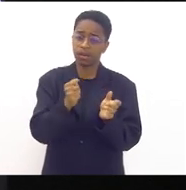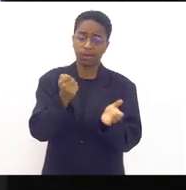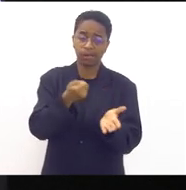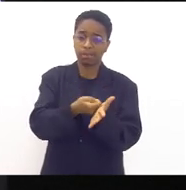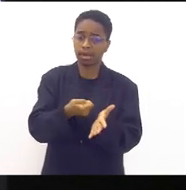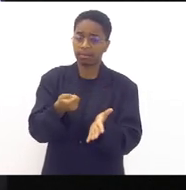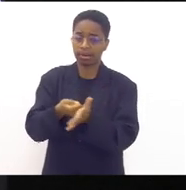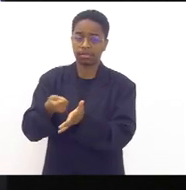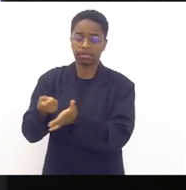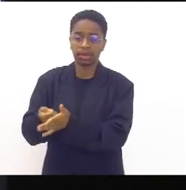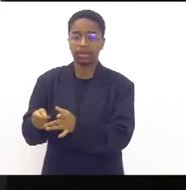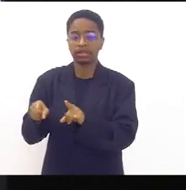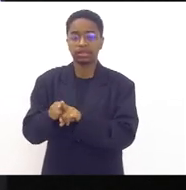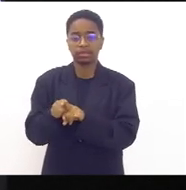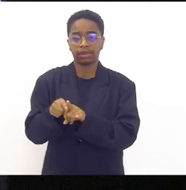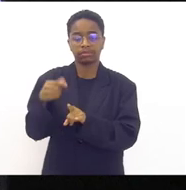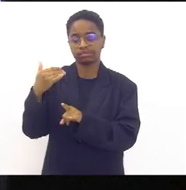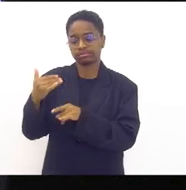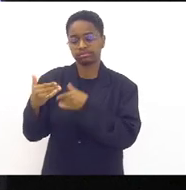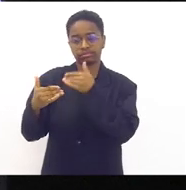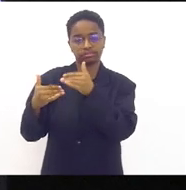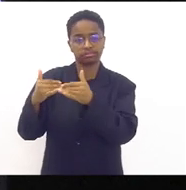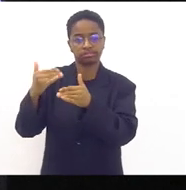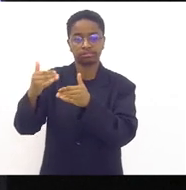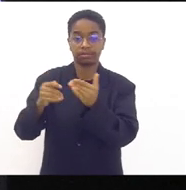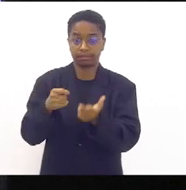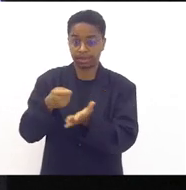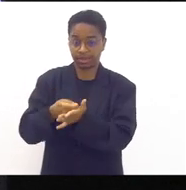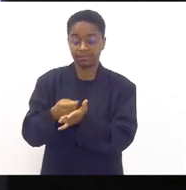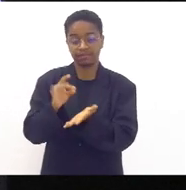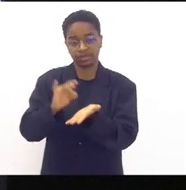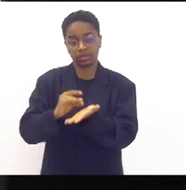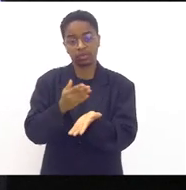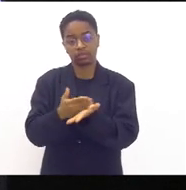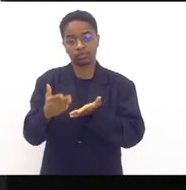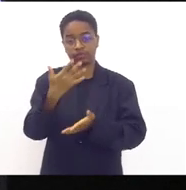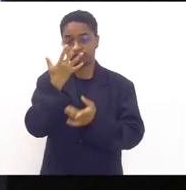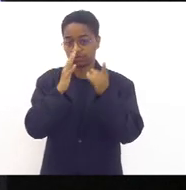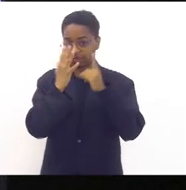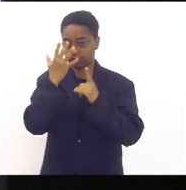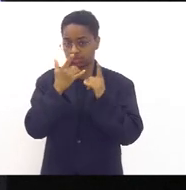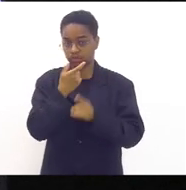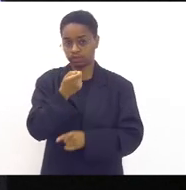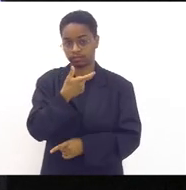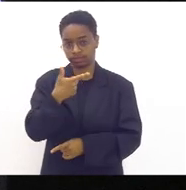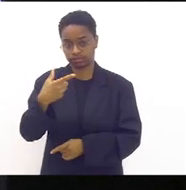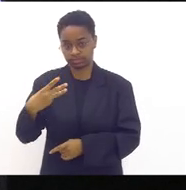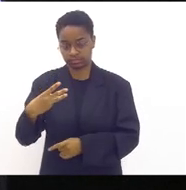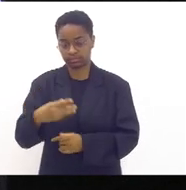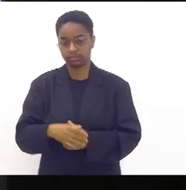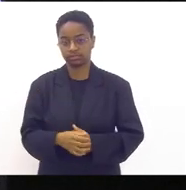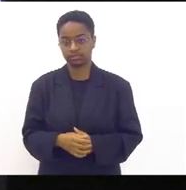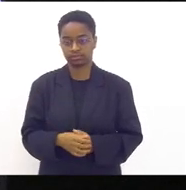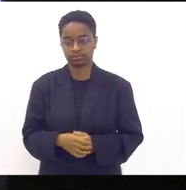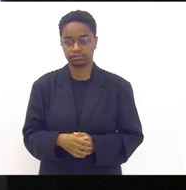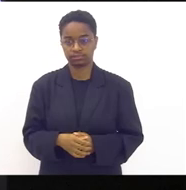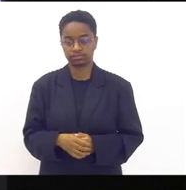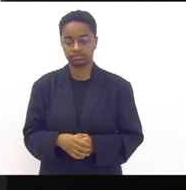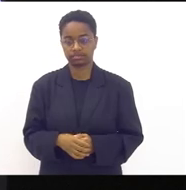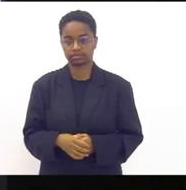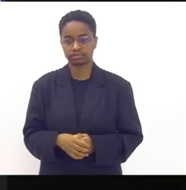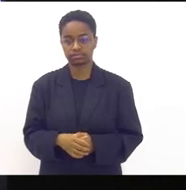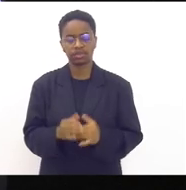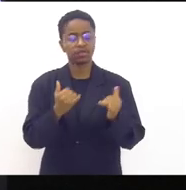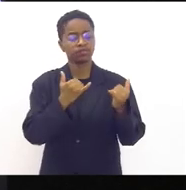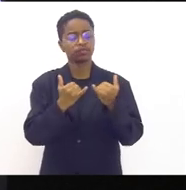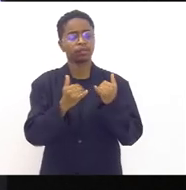e a retomada da escadinha de pagamentos iniciou mesmo em fevereiro de 2023. Esse dado é de despesa corrente líquida, né? Esse dado é